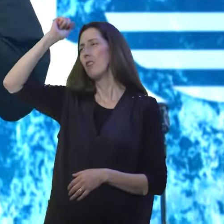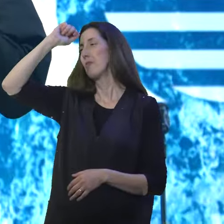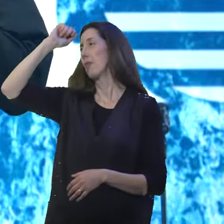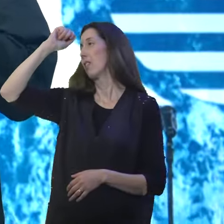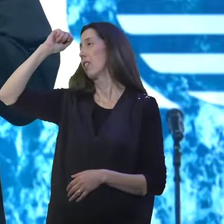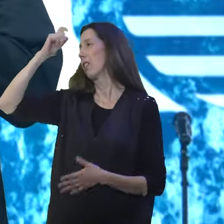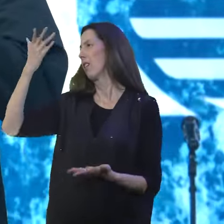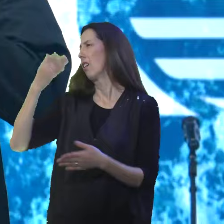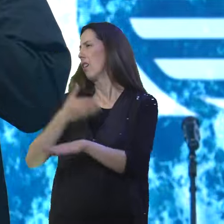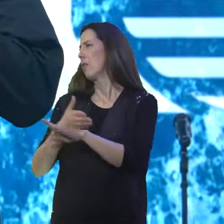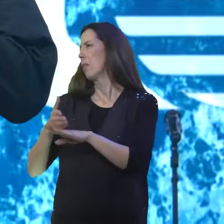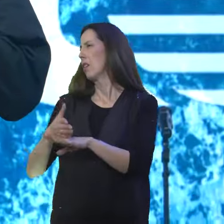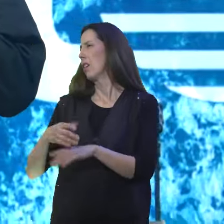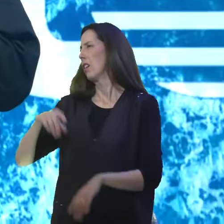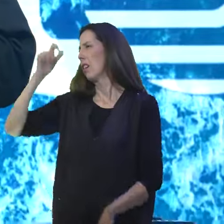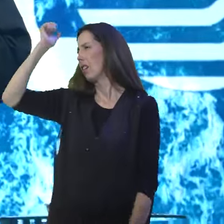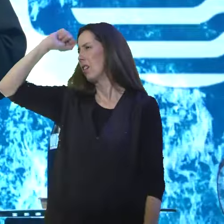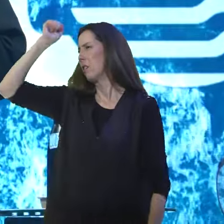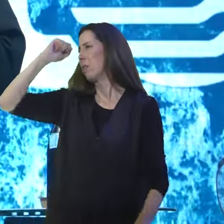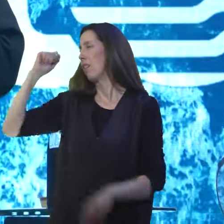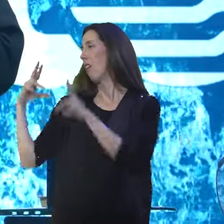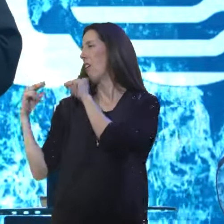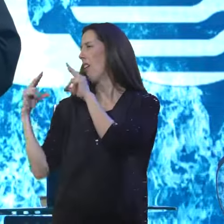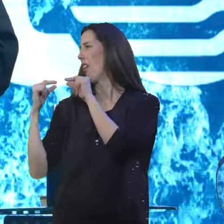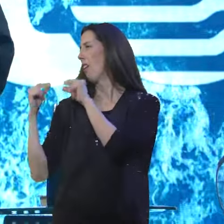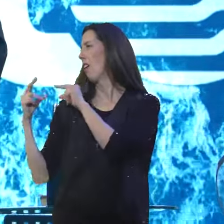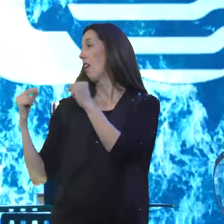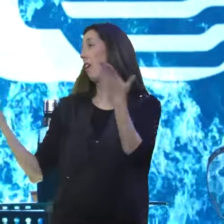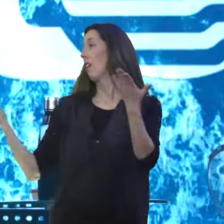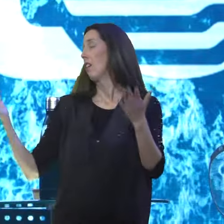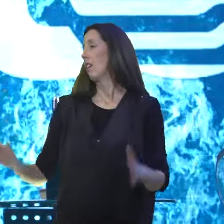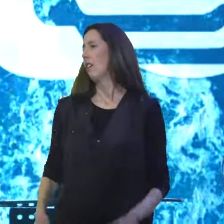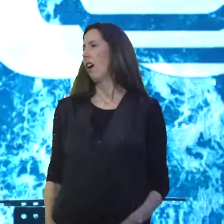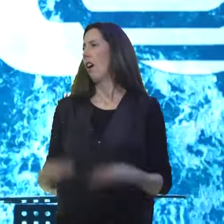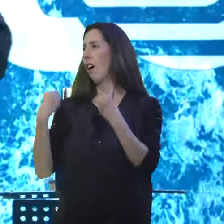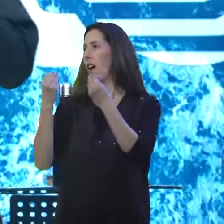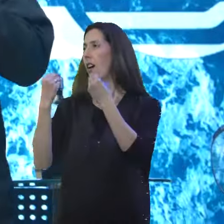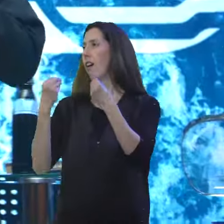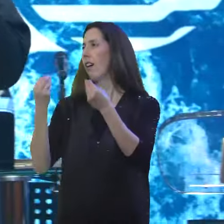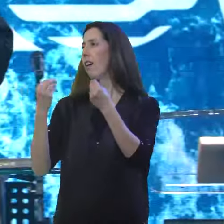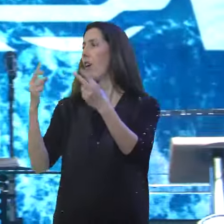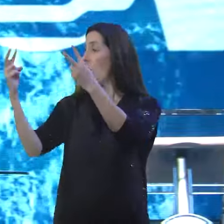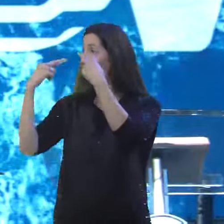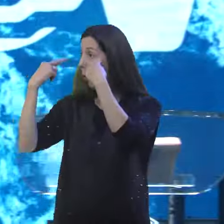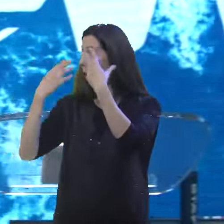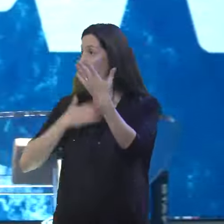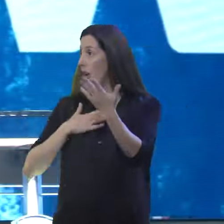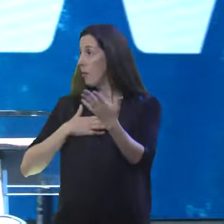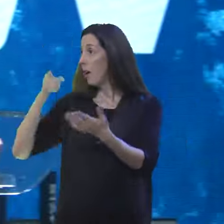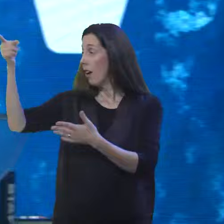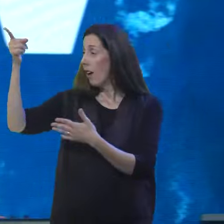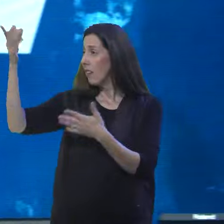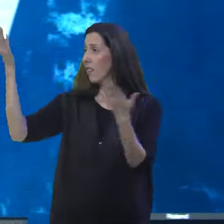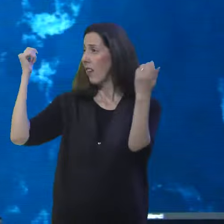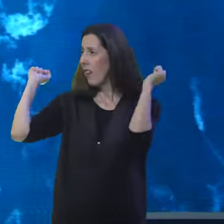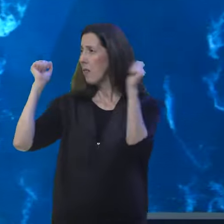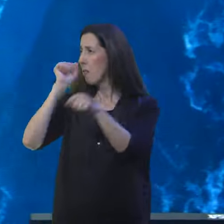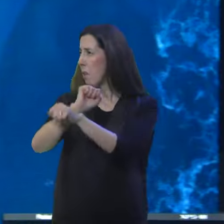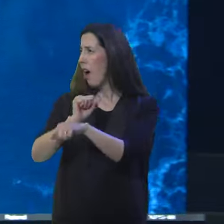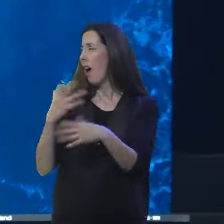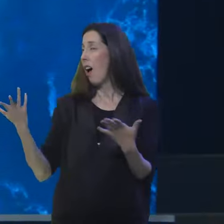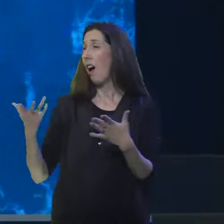cara? E vem de boné e ainda conversa. Olha só, criatura. Olha pra cá, rapaz. Para de conversar. Agora não é hora